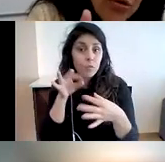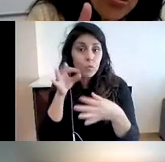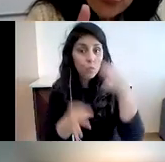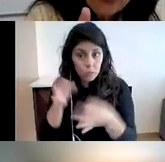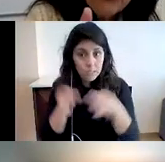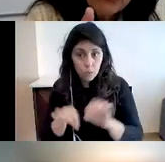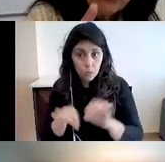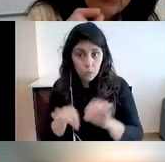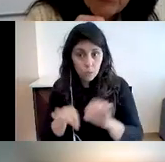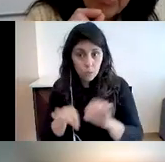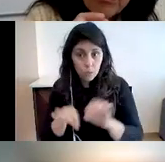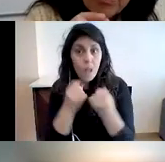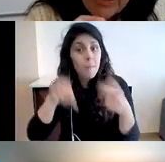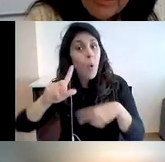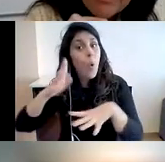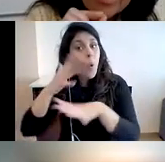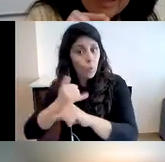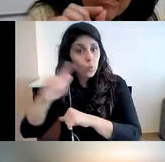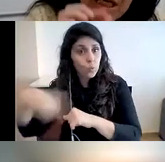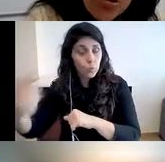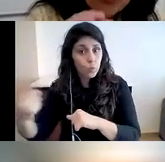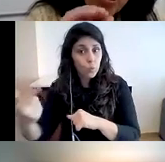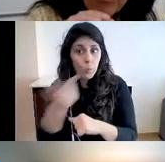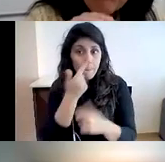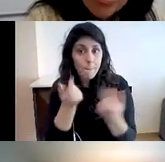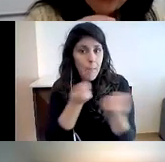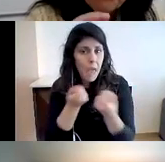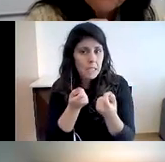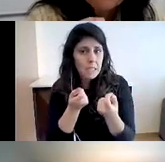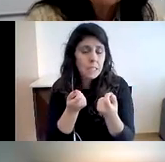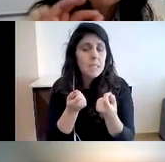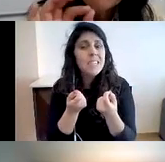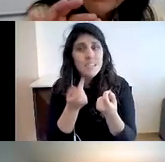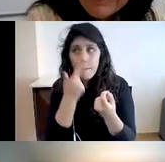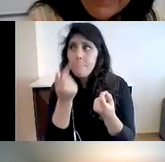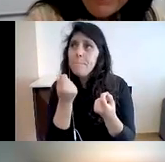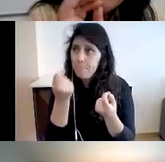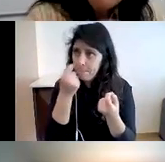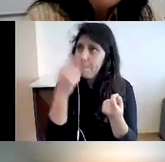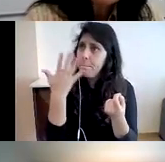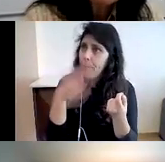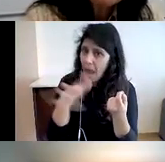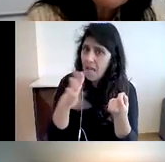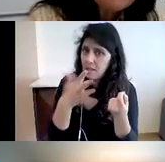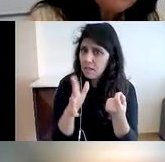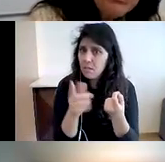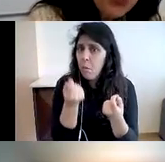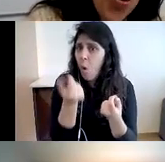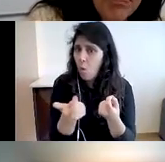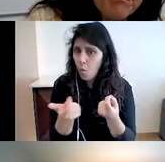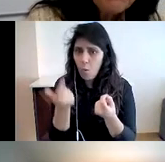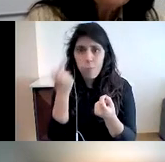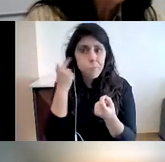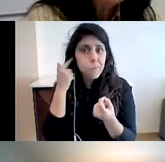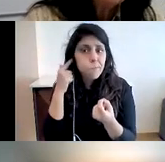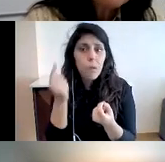um outro questionamento que me parece que está menos tão bem, menos presente, que é esta,